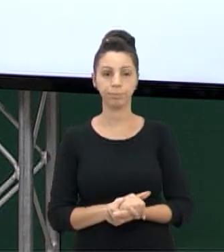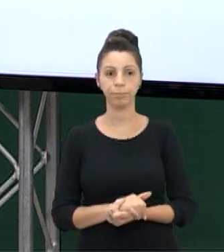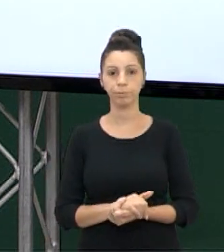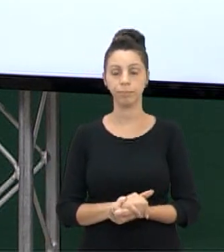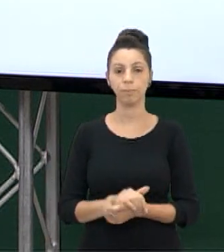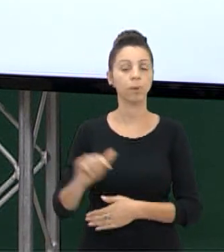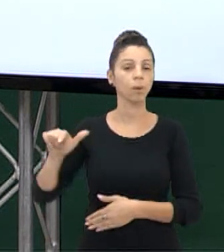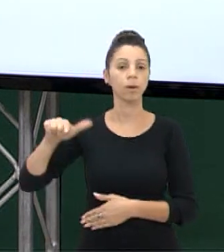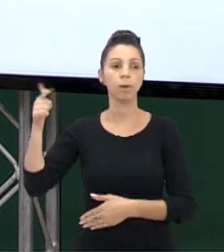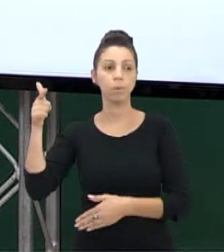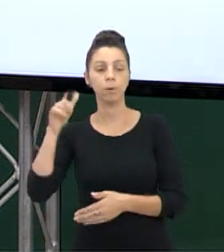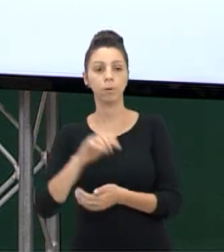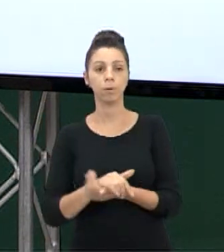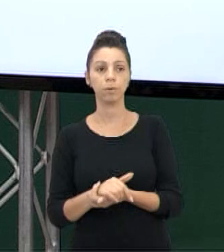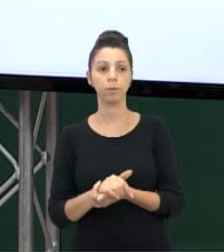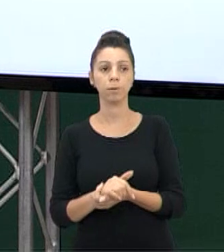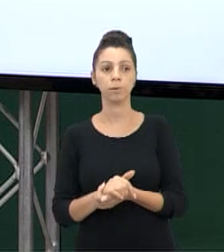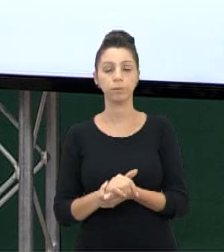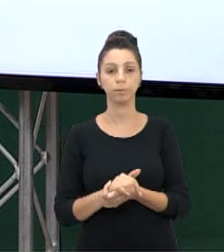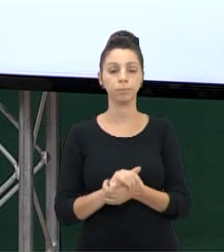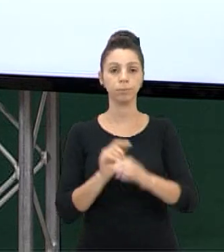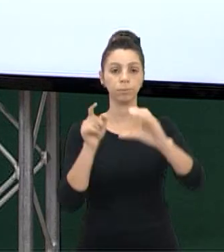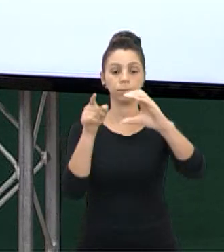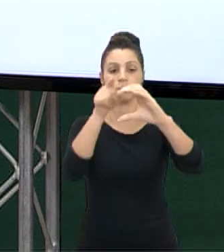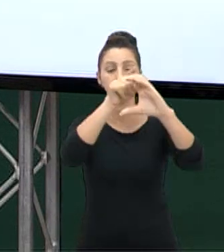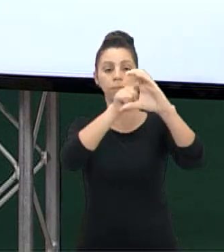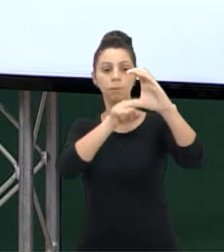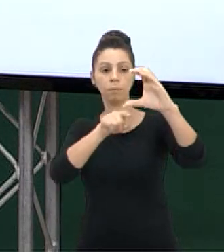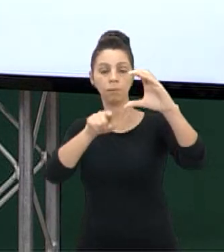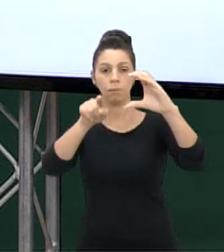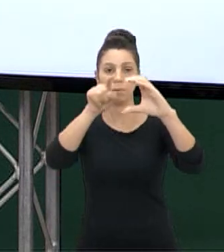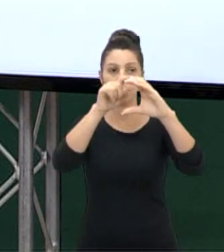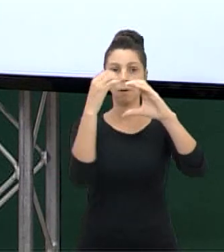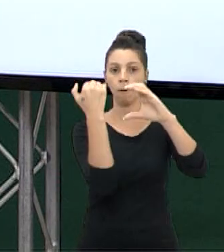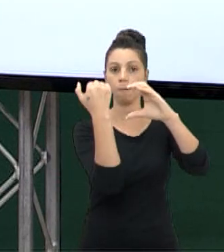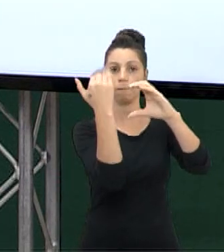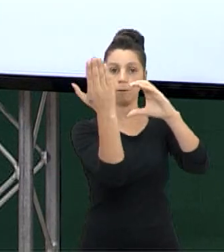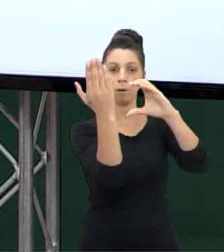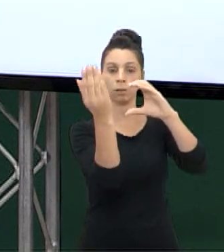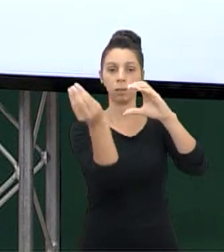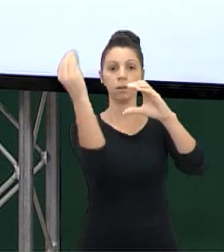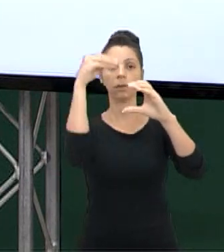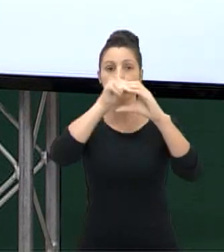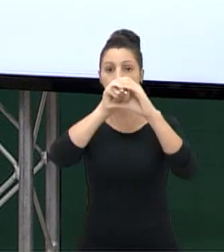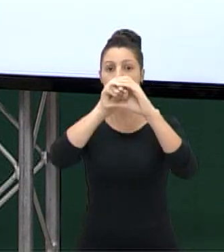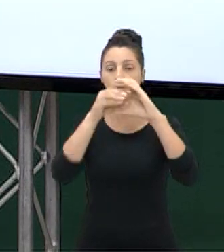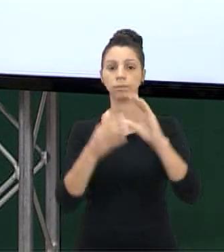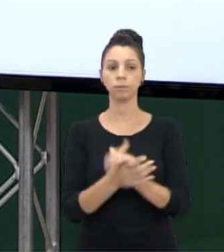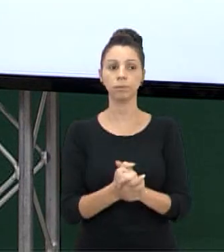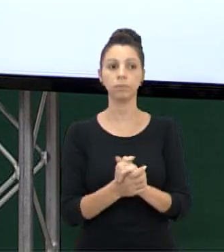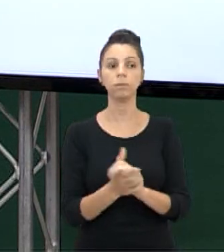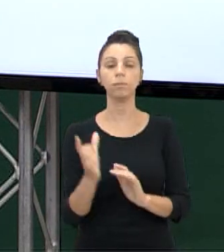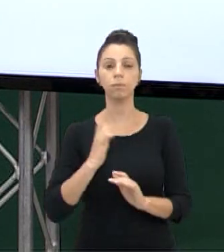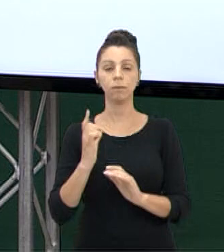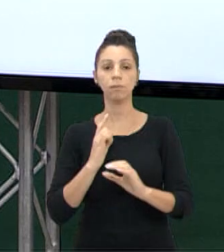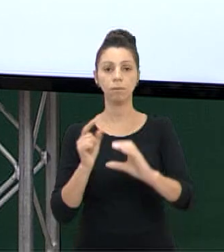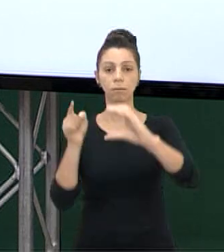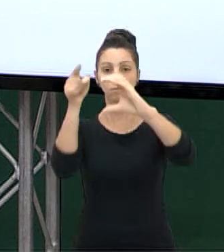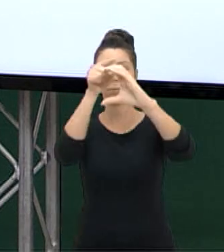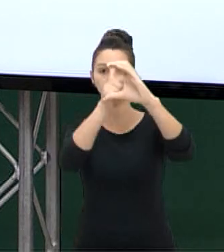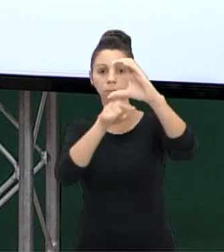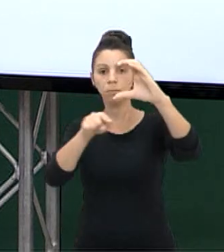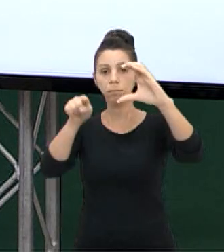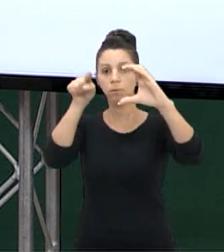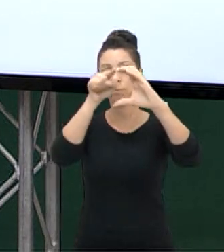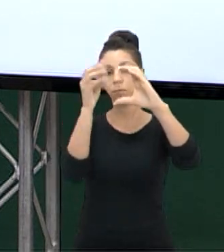tópico importante são circunferências externas e internas. Veja, eu tenho uma circunferência